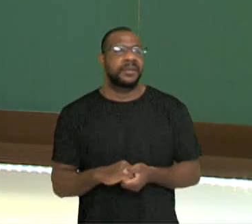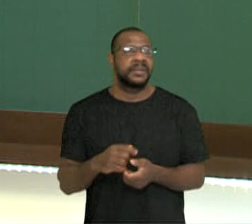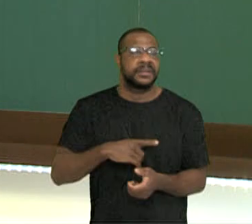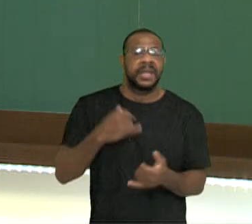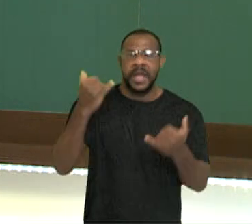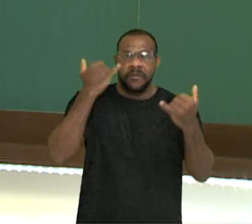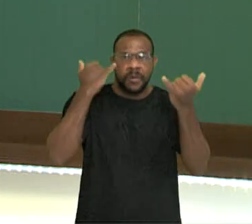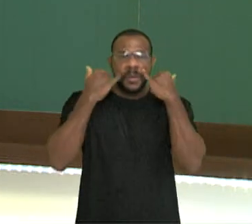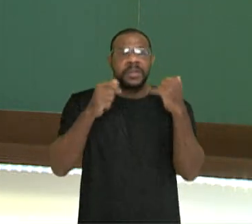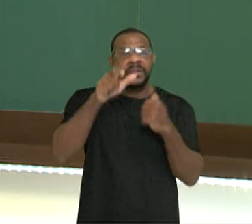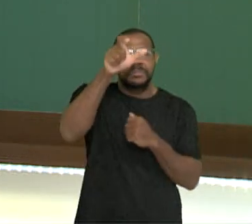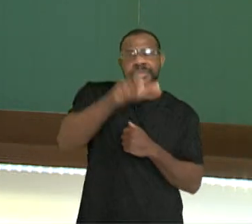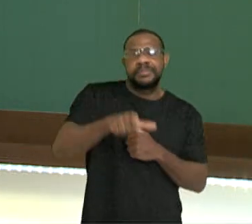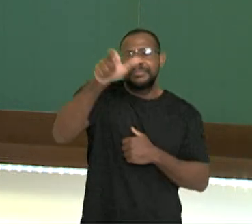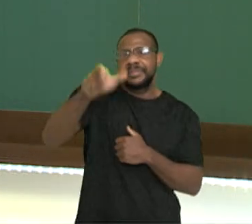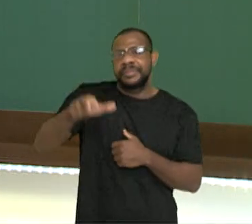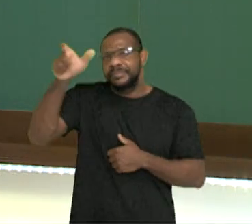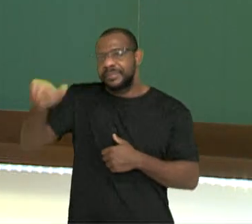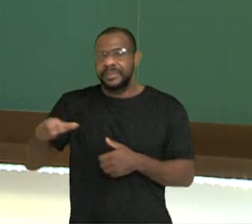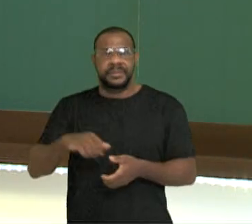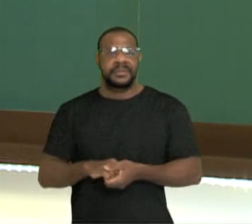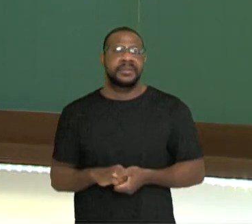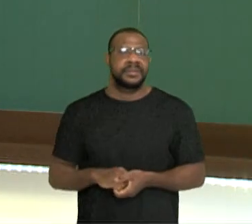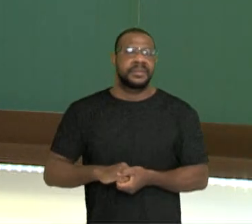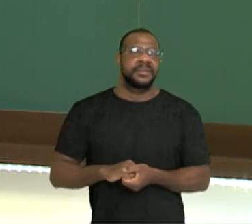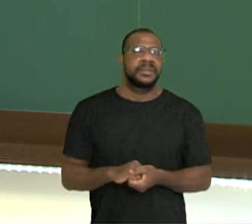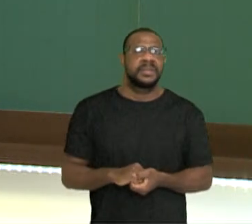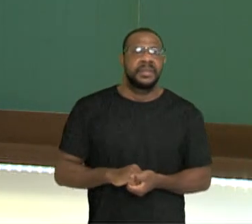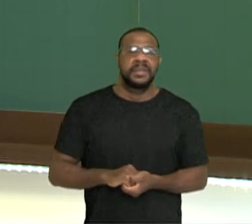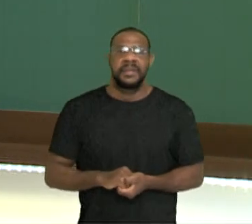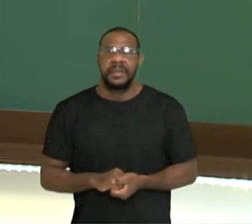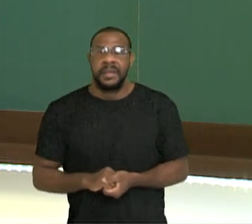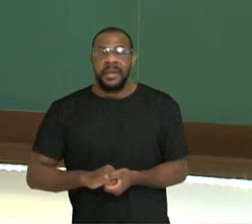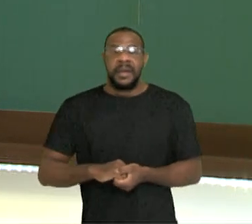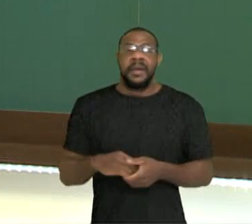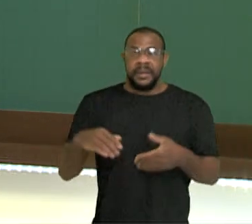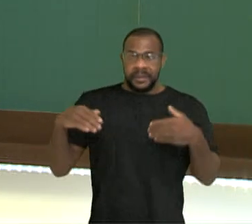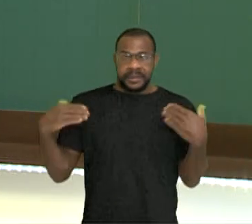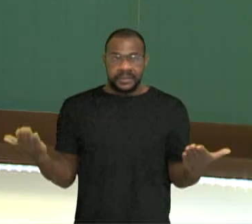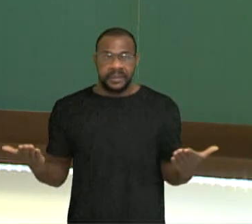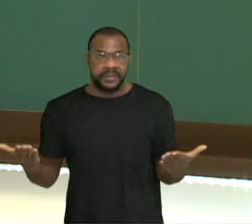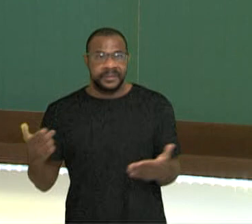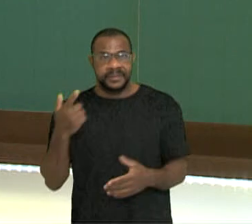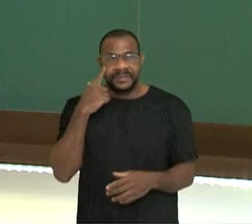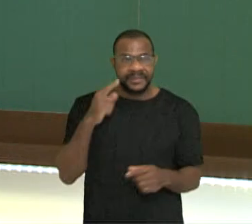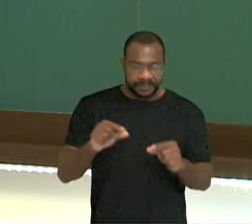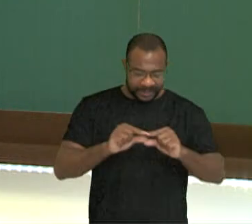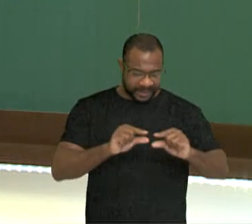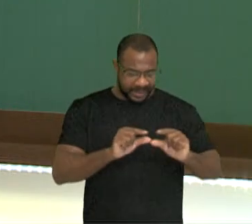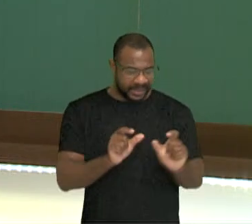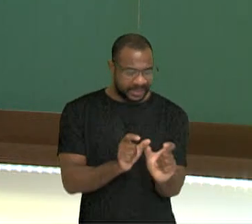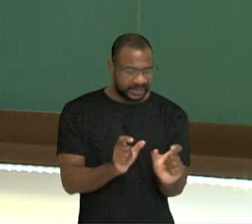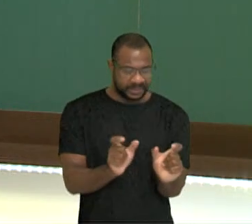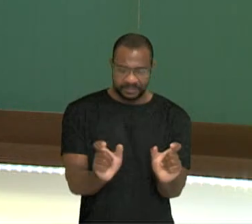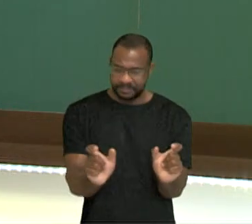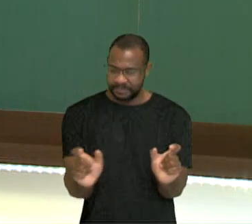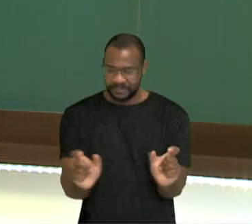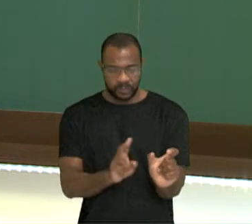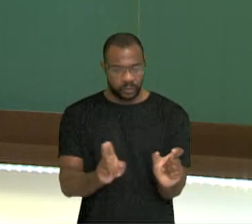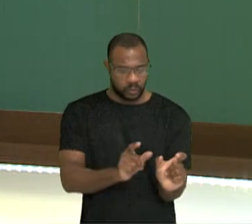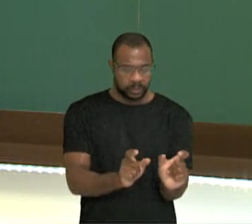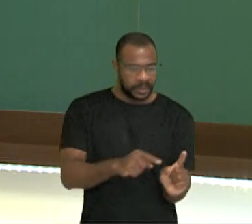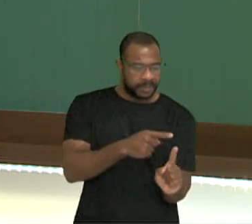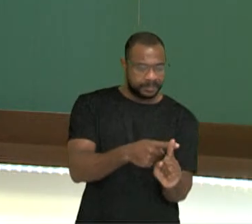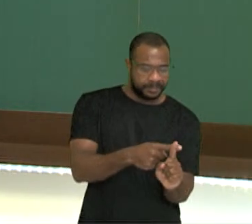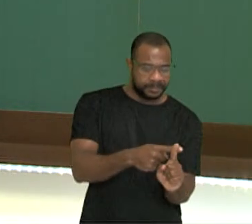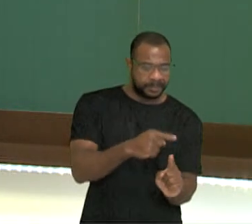406 em perigo e 448 os vulneráveis. E uma linha tracejada aqui apontando para menos ou